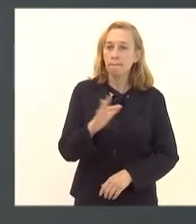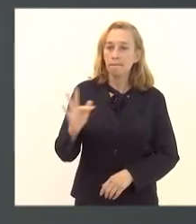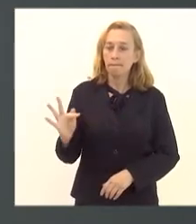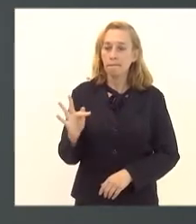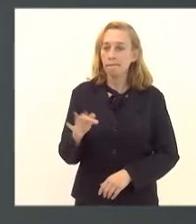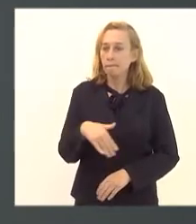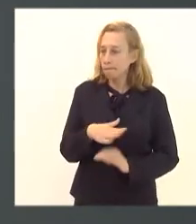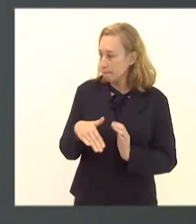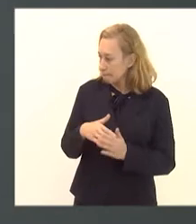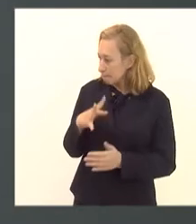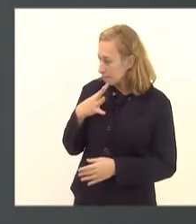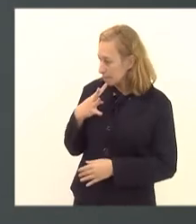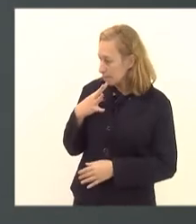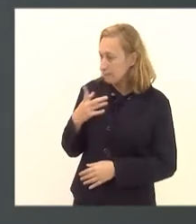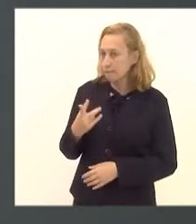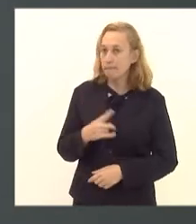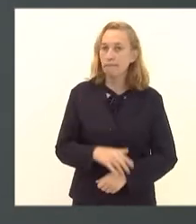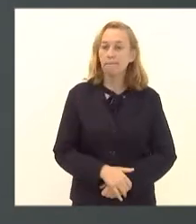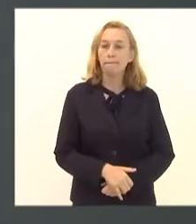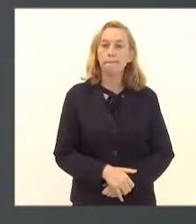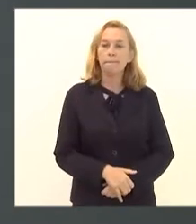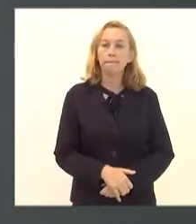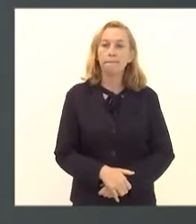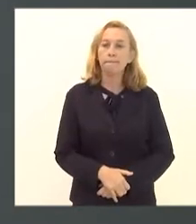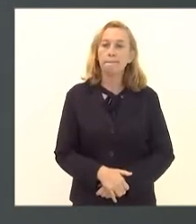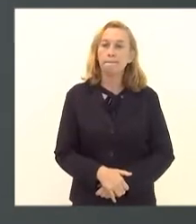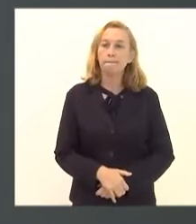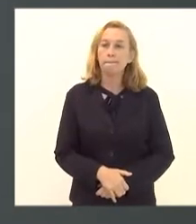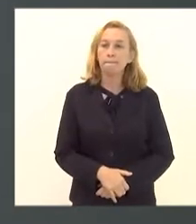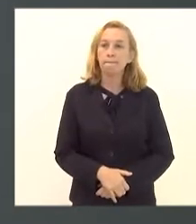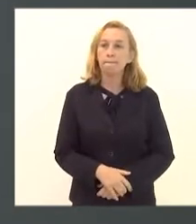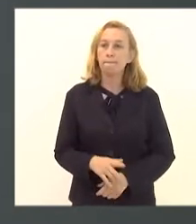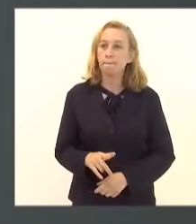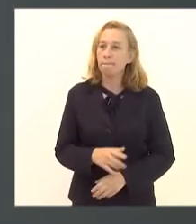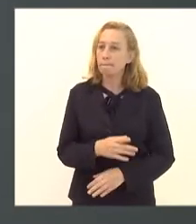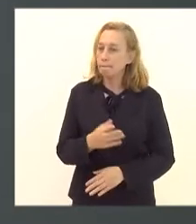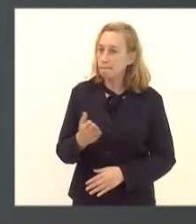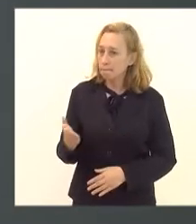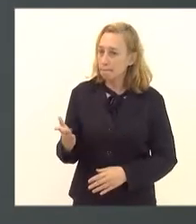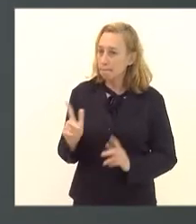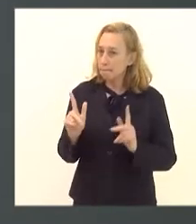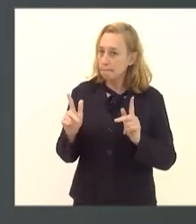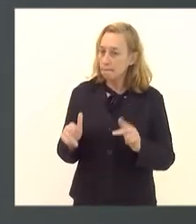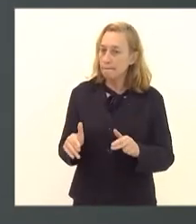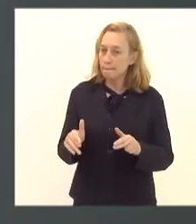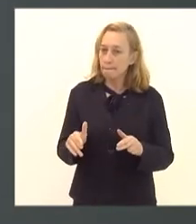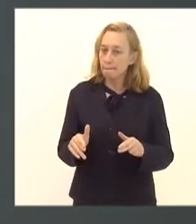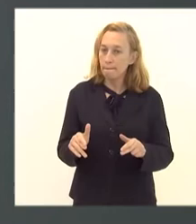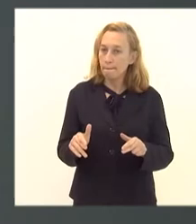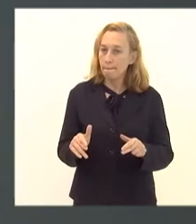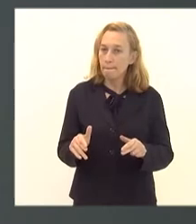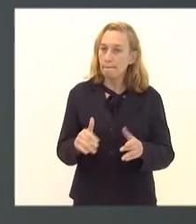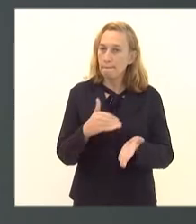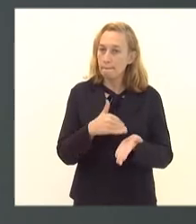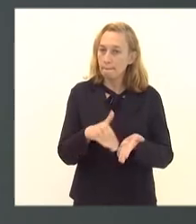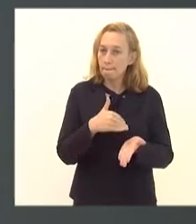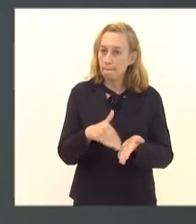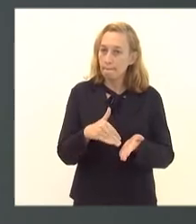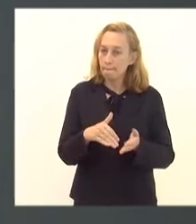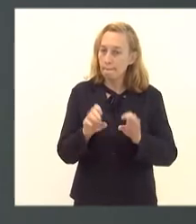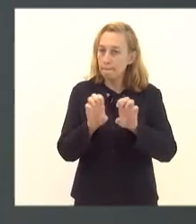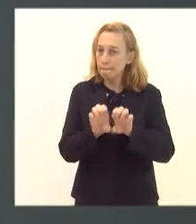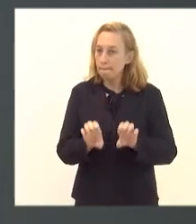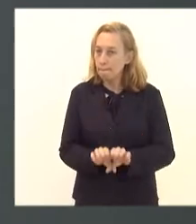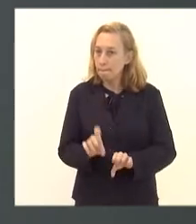conhecer. O critério aí dos senhores são mesmo da Secretaria de Infraestrutura,